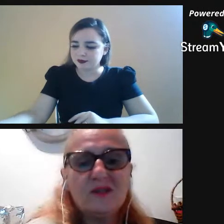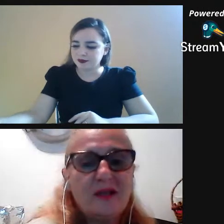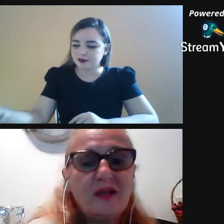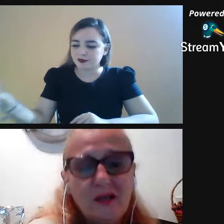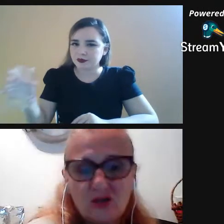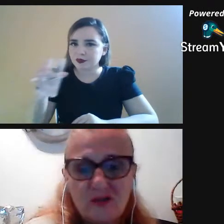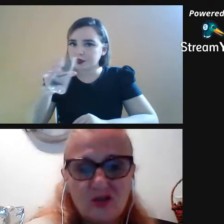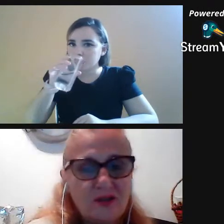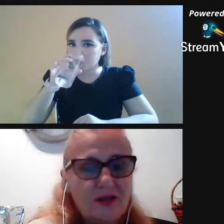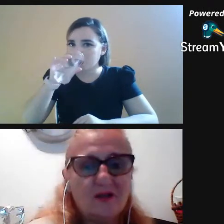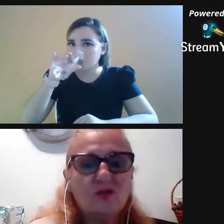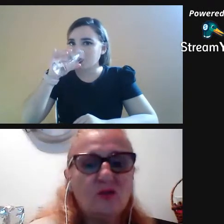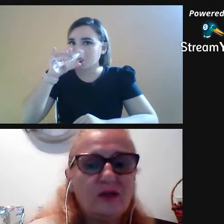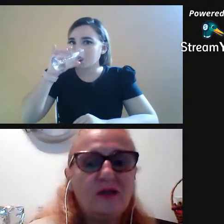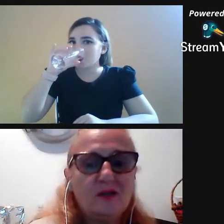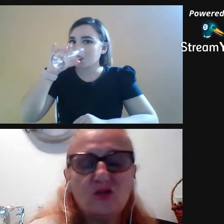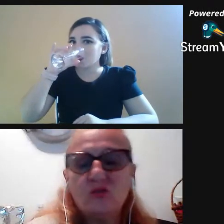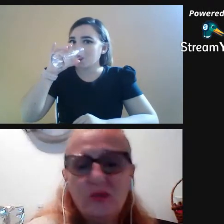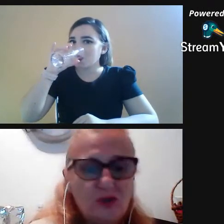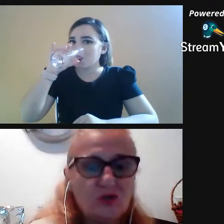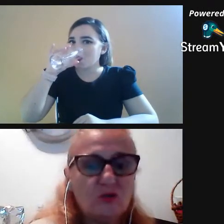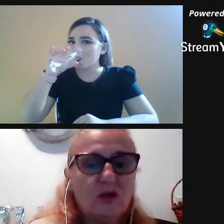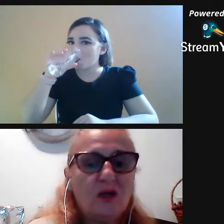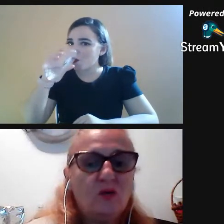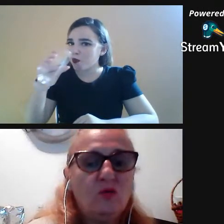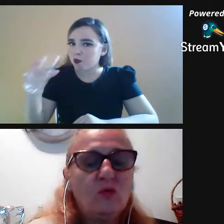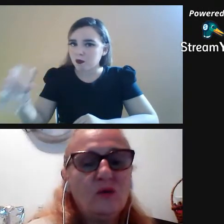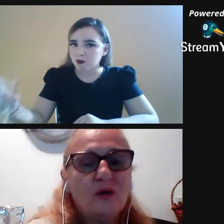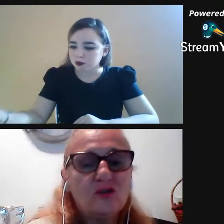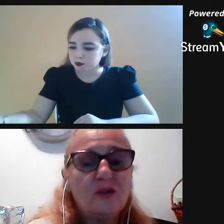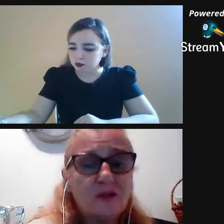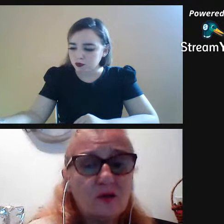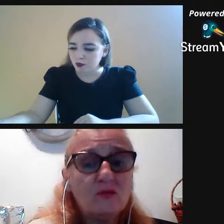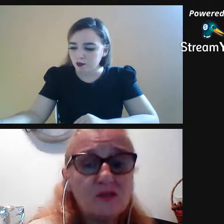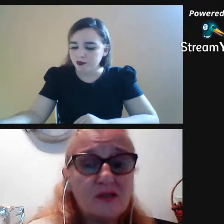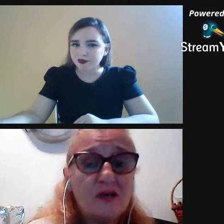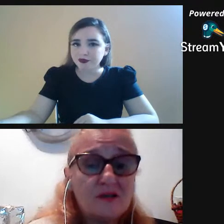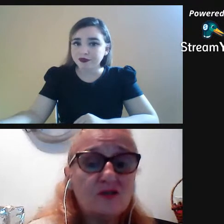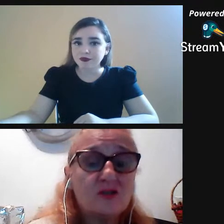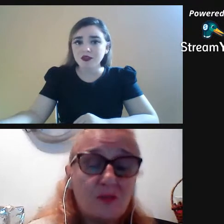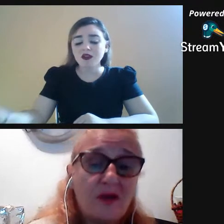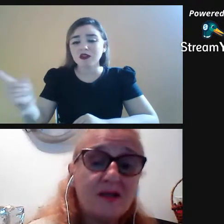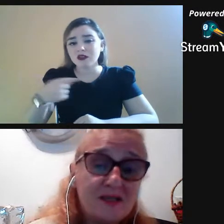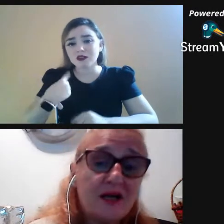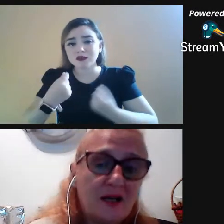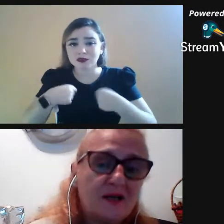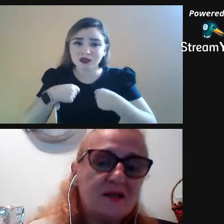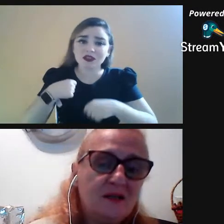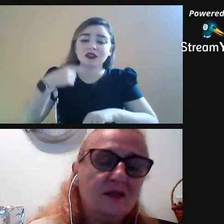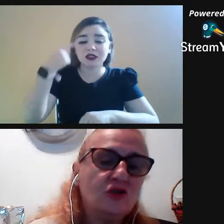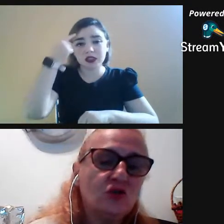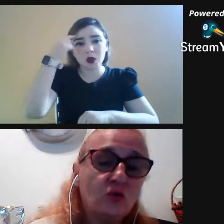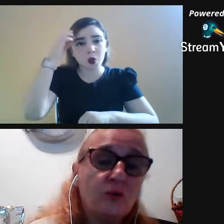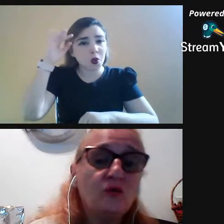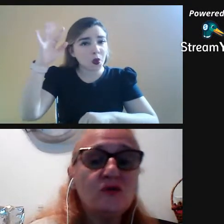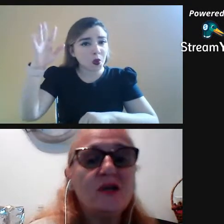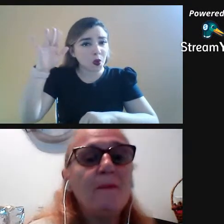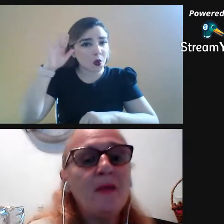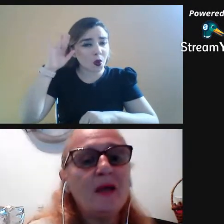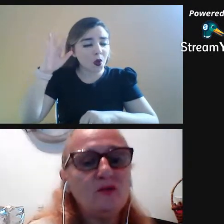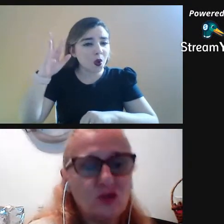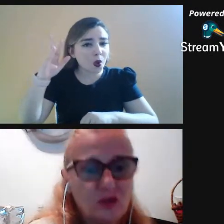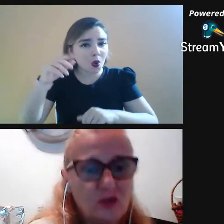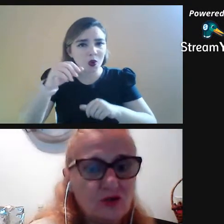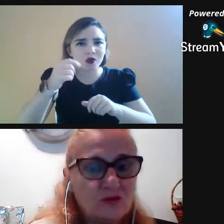Concordo com você, não é você ter ilhas sentinelas ou ilhas com lixo. A gente tem que ter consciência de saber reciclar